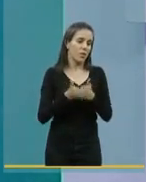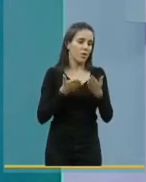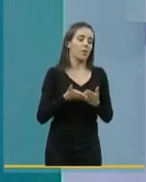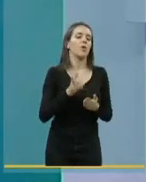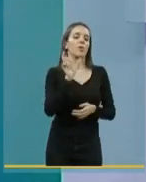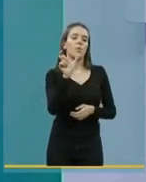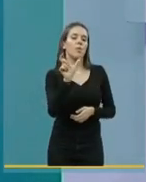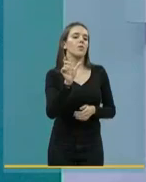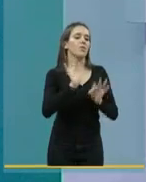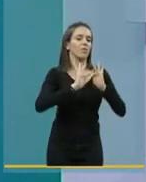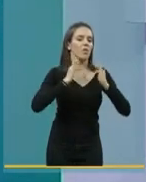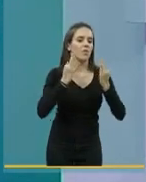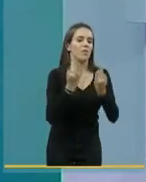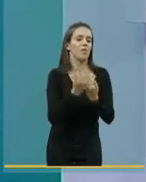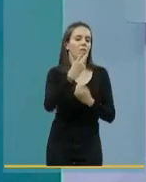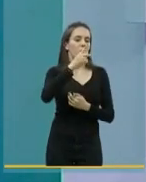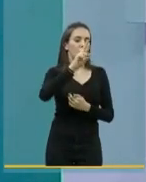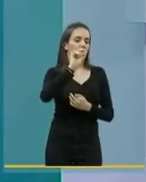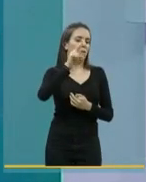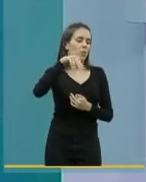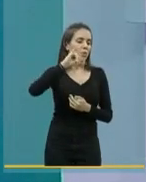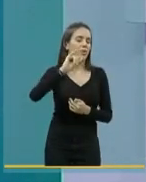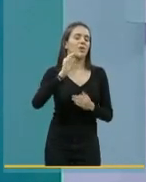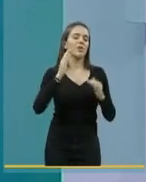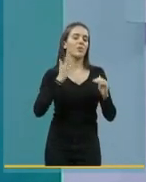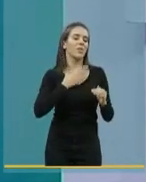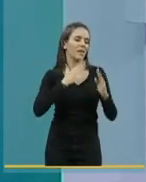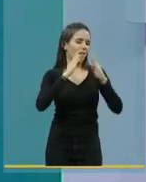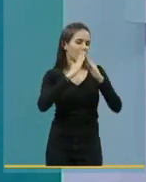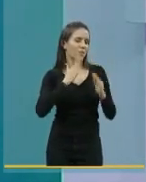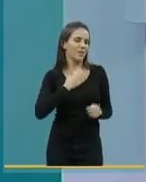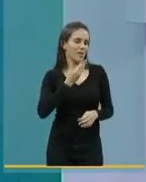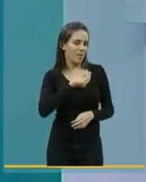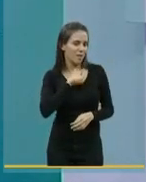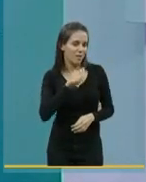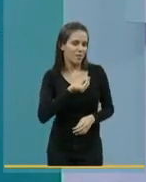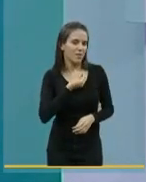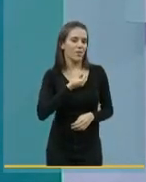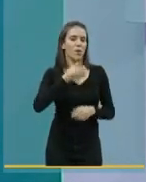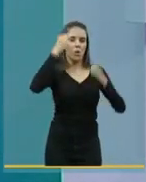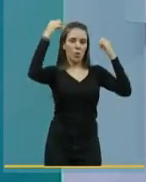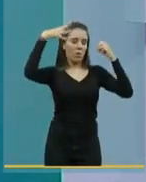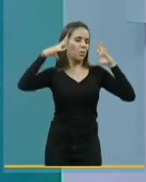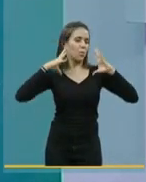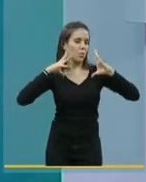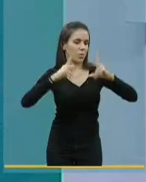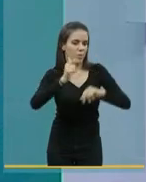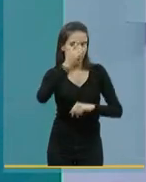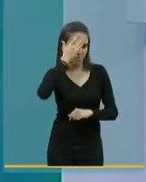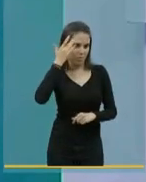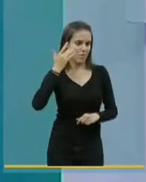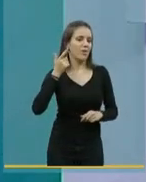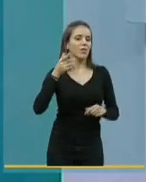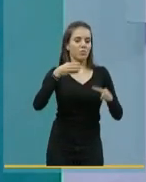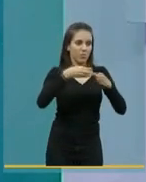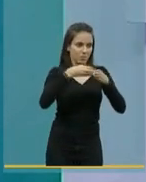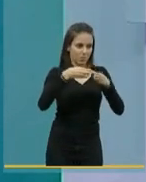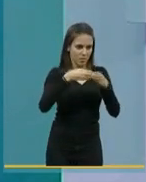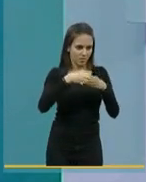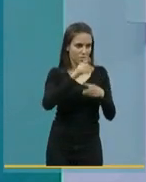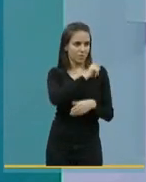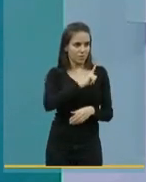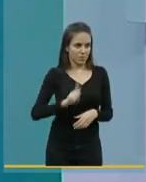família prouni minha casa minha vida nos pra todos todos esses programas mas